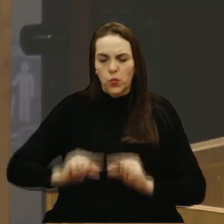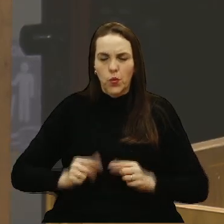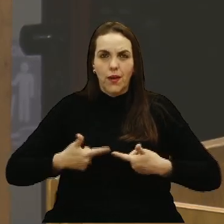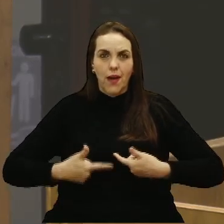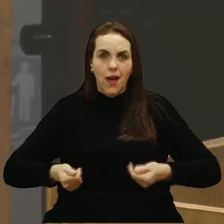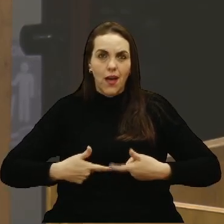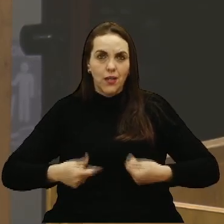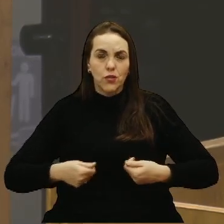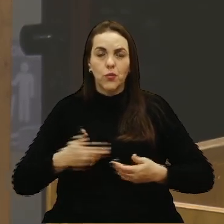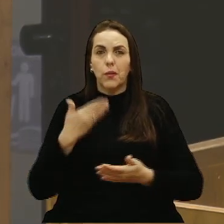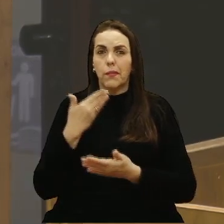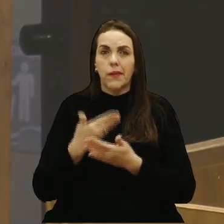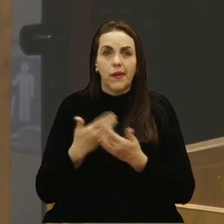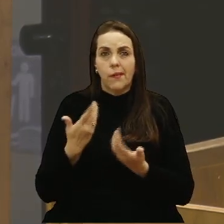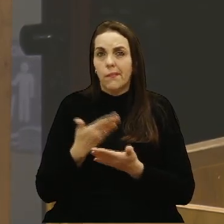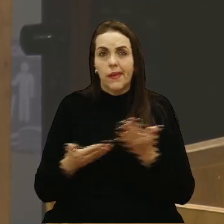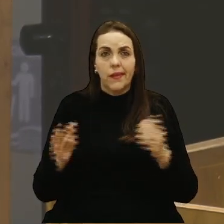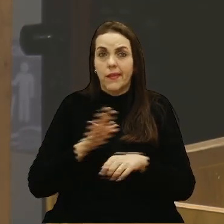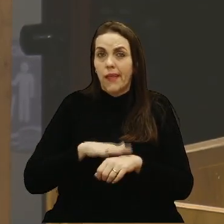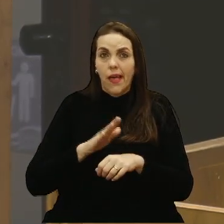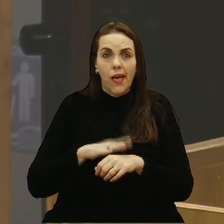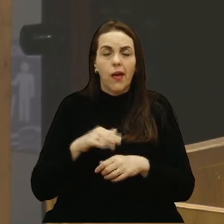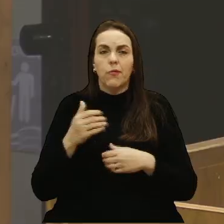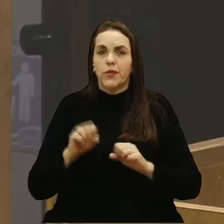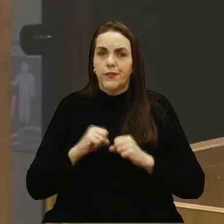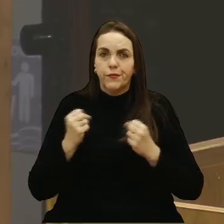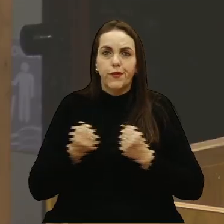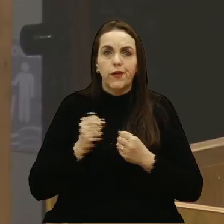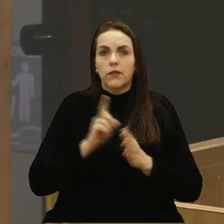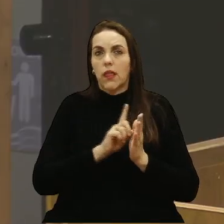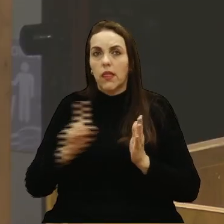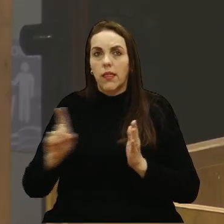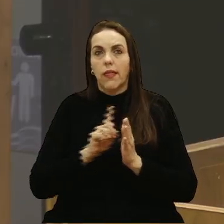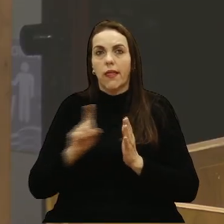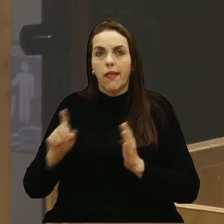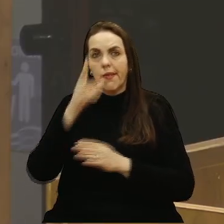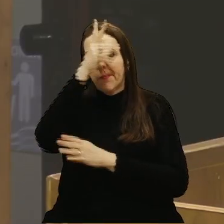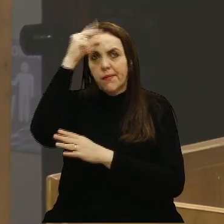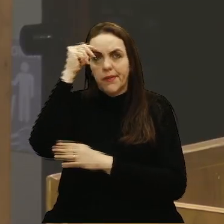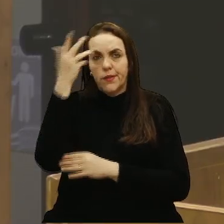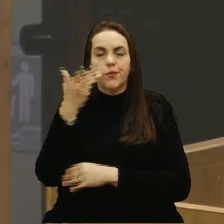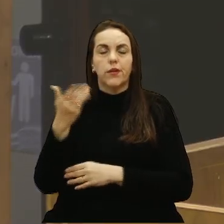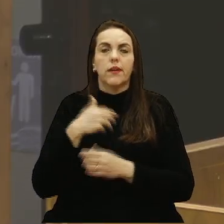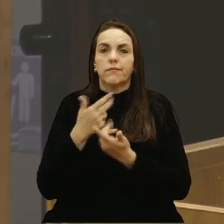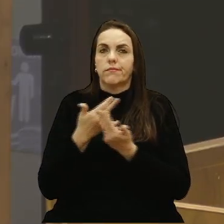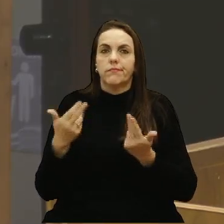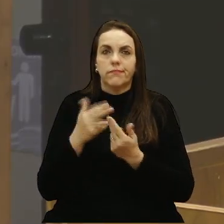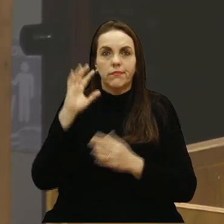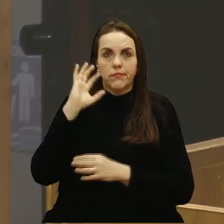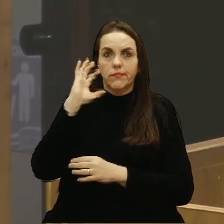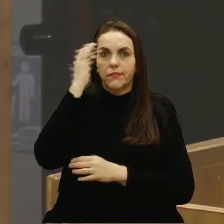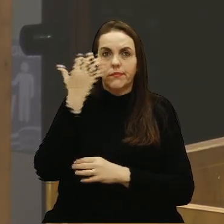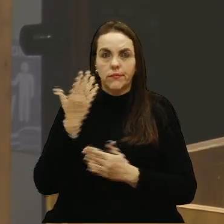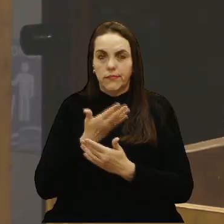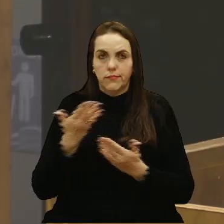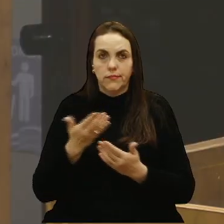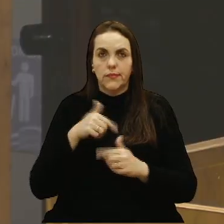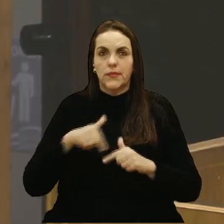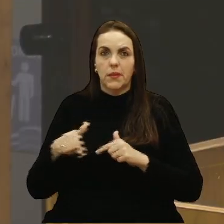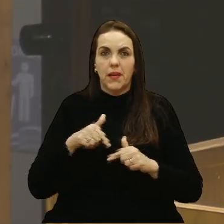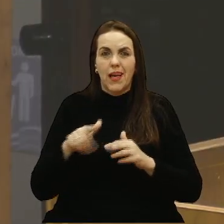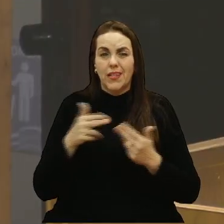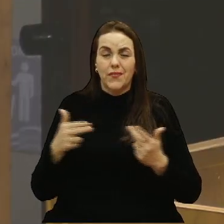do contribuinte, das pessoas e também dos servidores com situações que são trabalhadas de uma forma, por vezes,